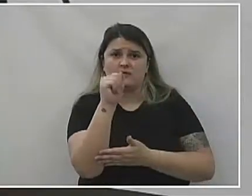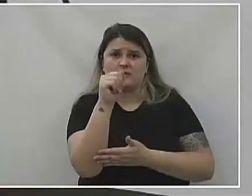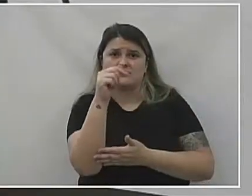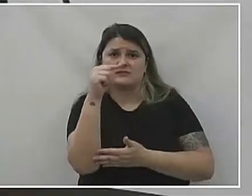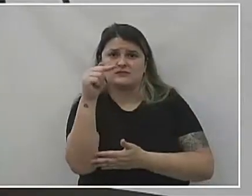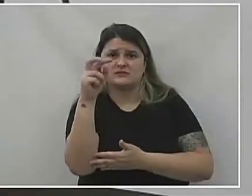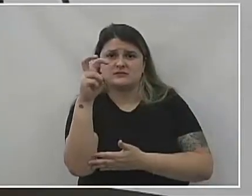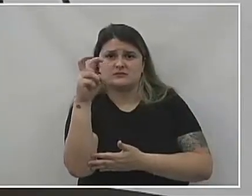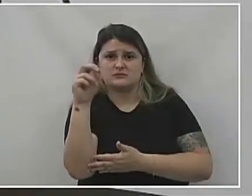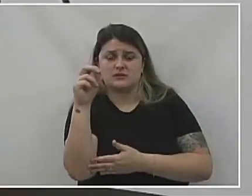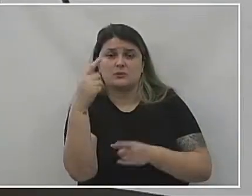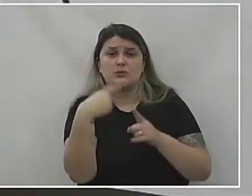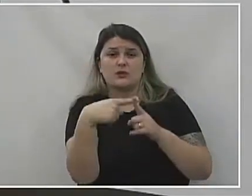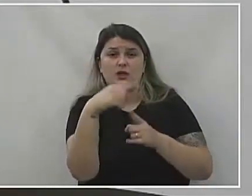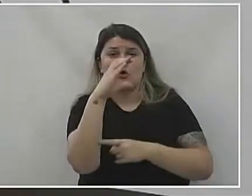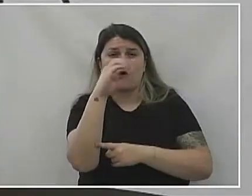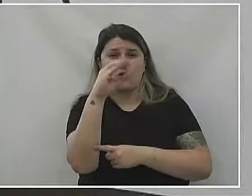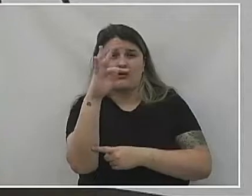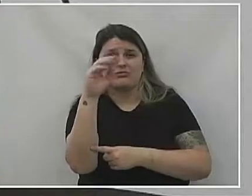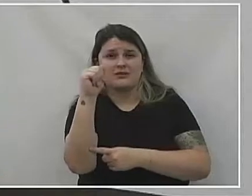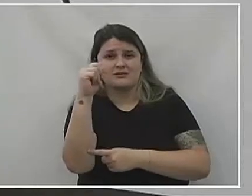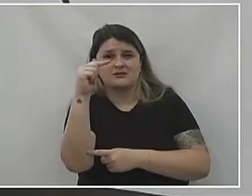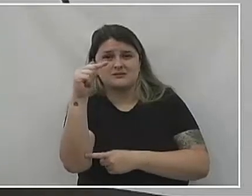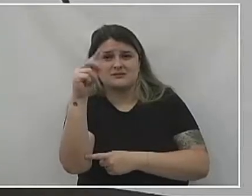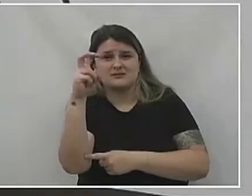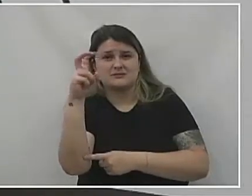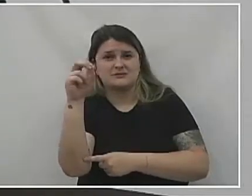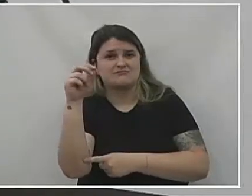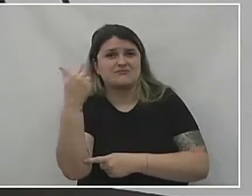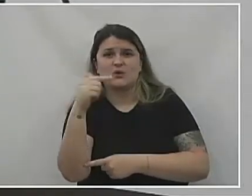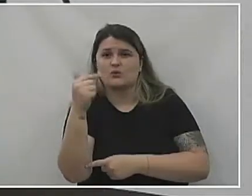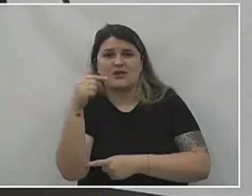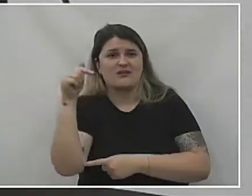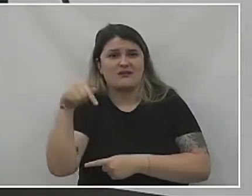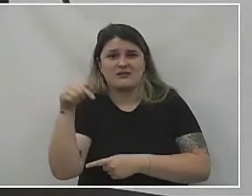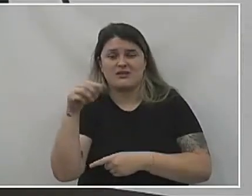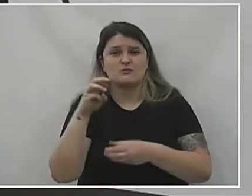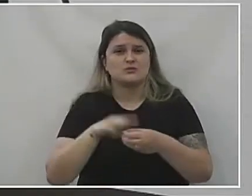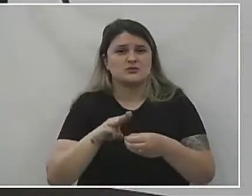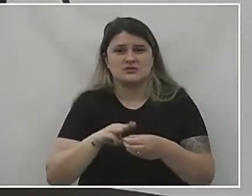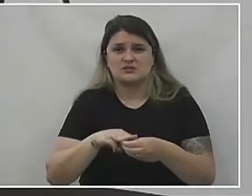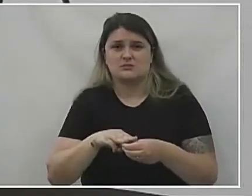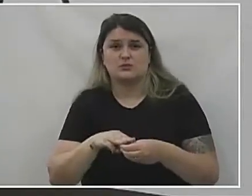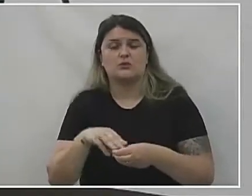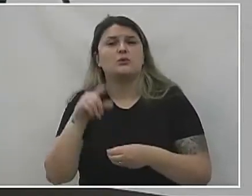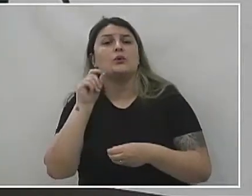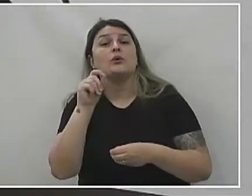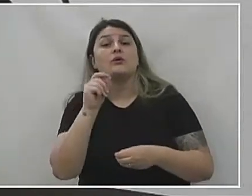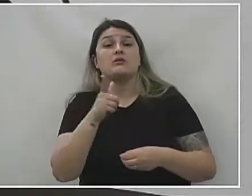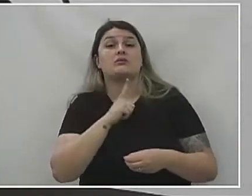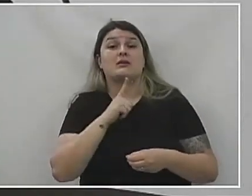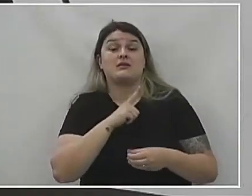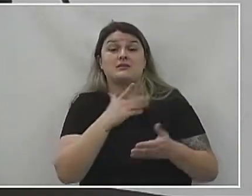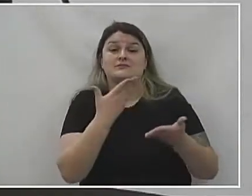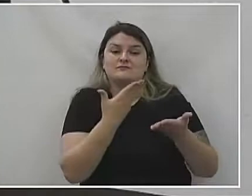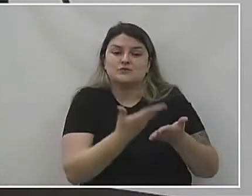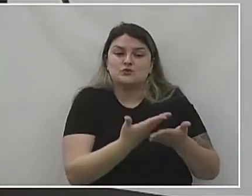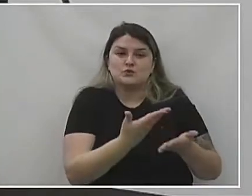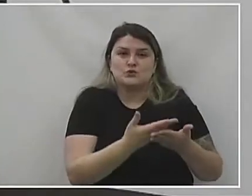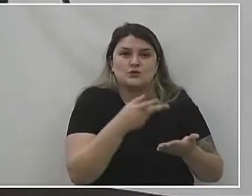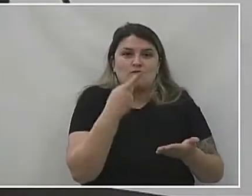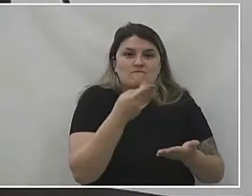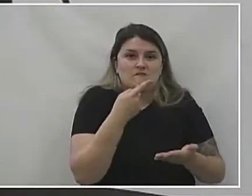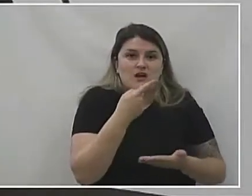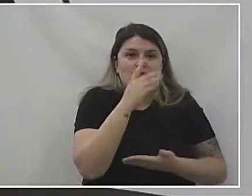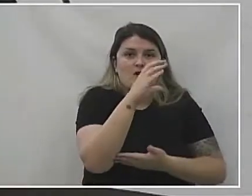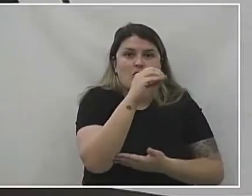750 porque a cota 750 não existe no nosso ordenamento jurídico Municipal o que existe é um estudo falando